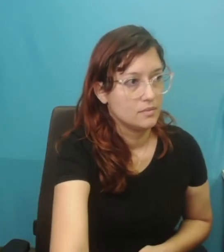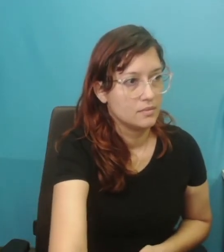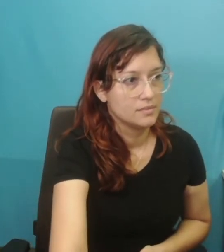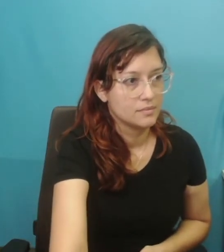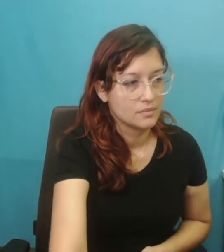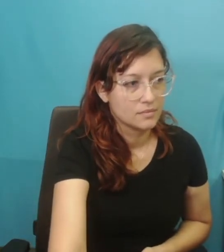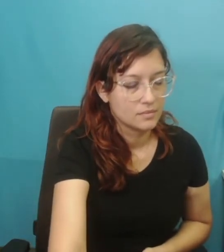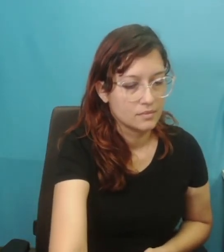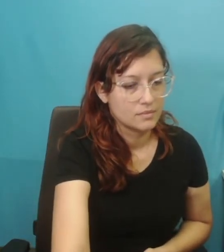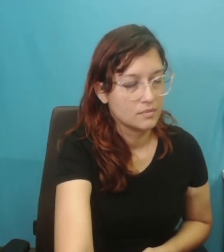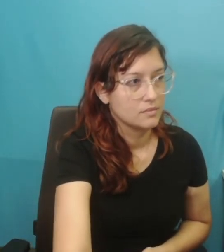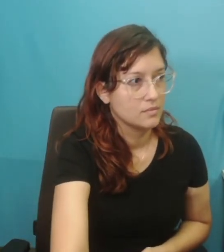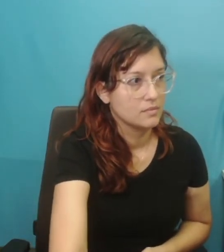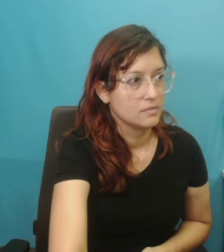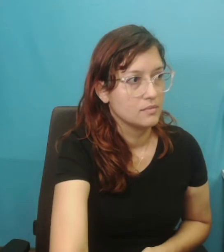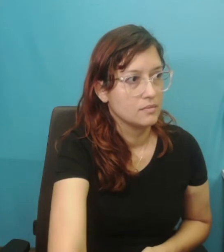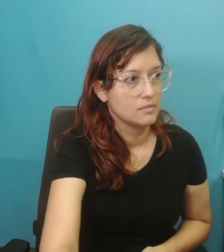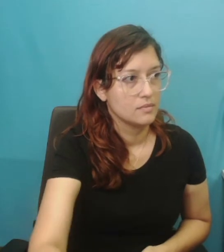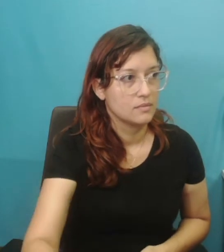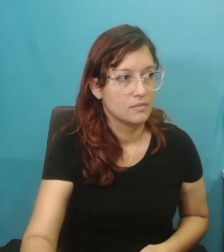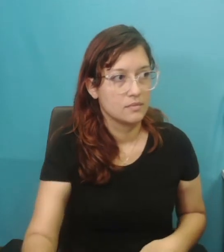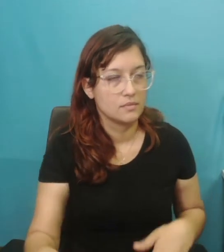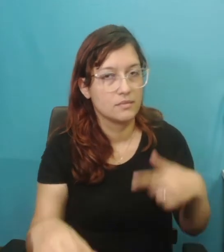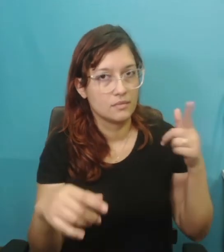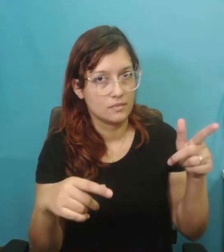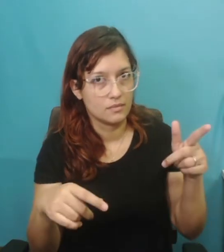0,25 dividido por 100.